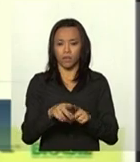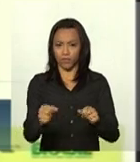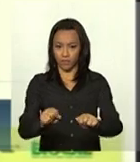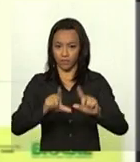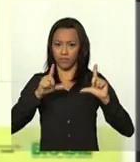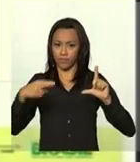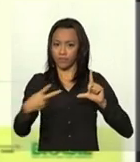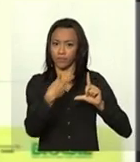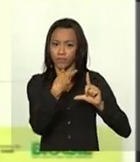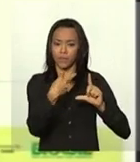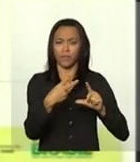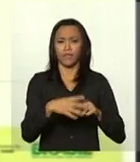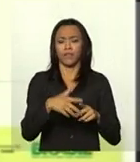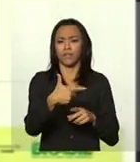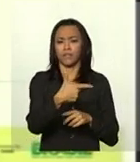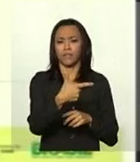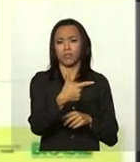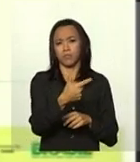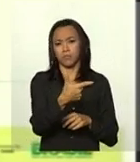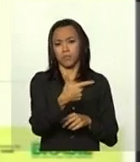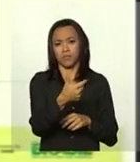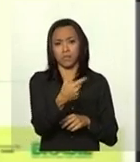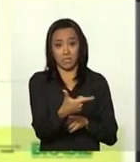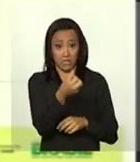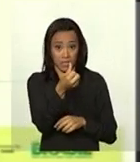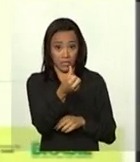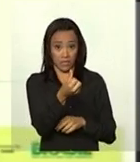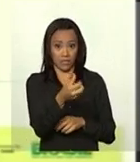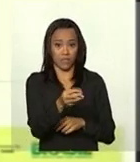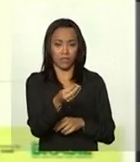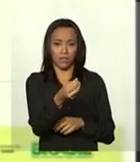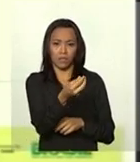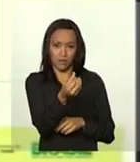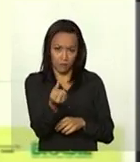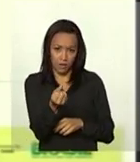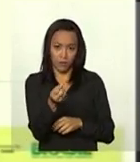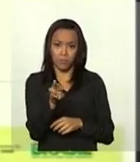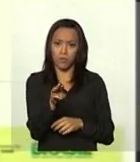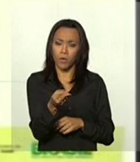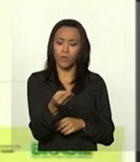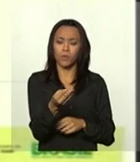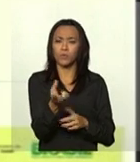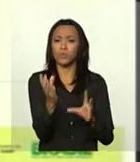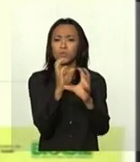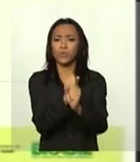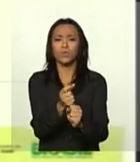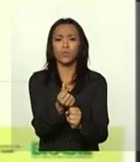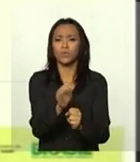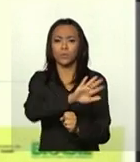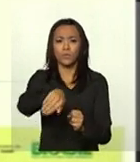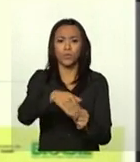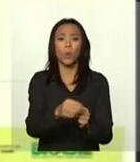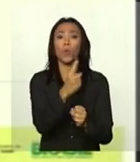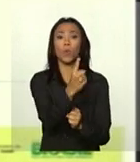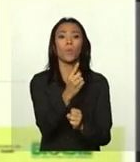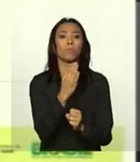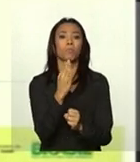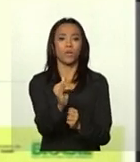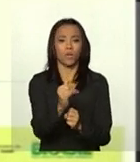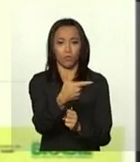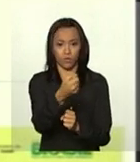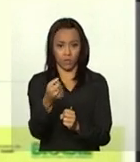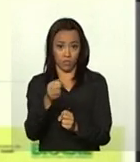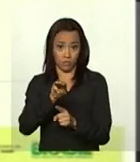gente investia perto de 690 milhões, para esse ano o orçamento é de 1 bilhão e 200 milhões,